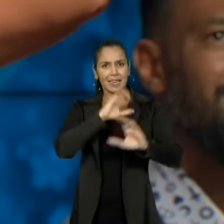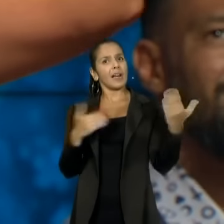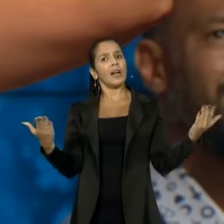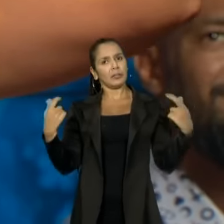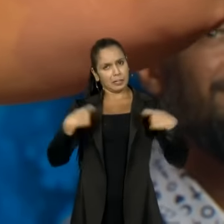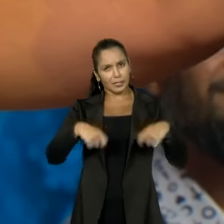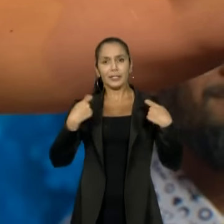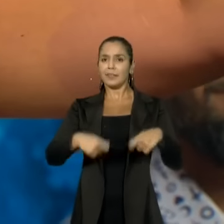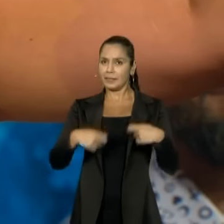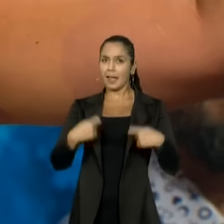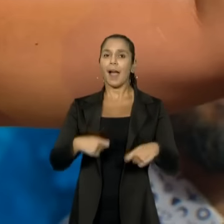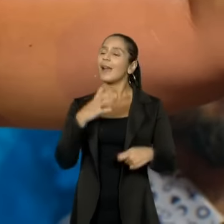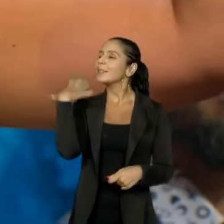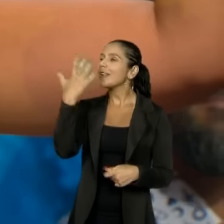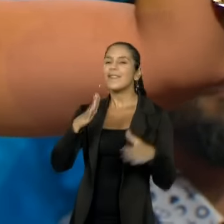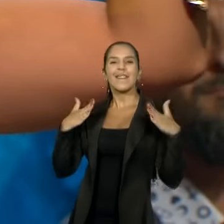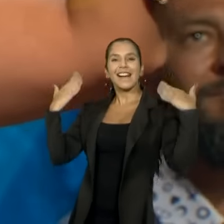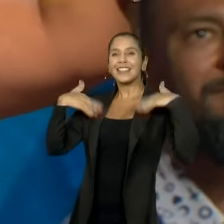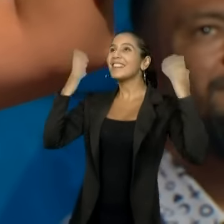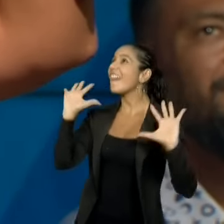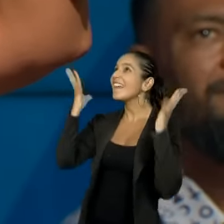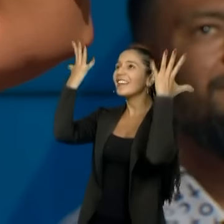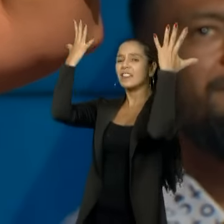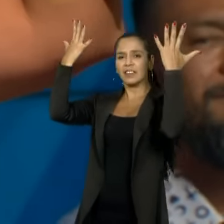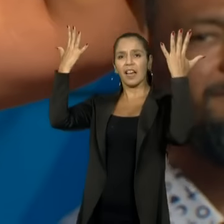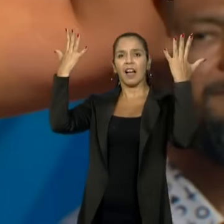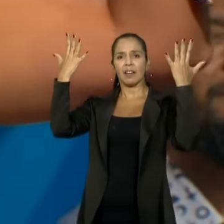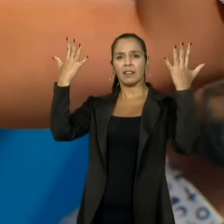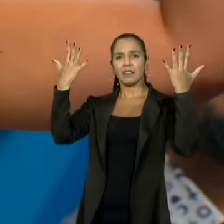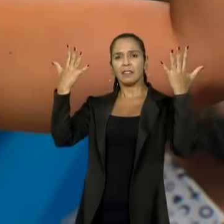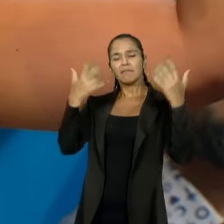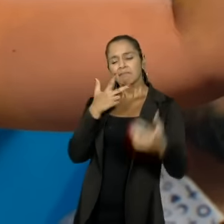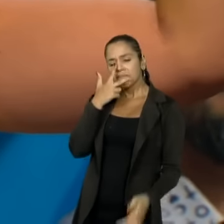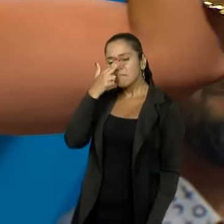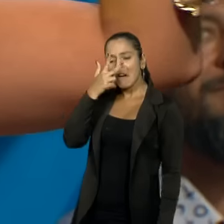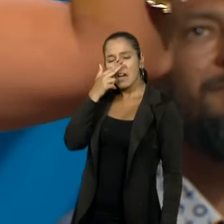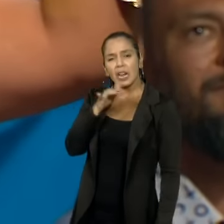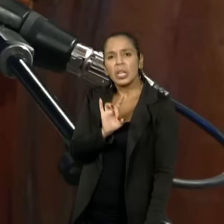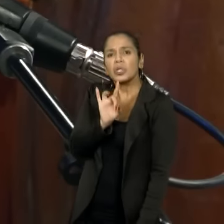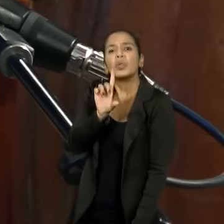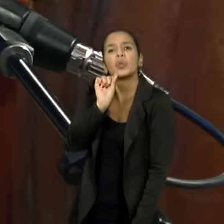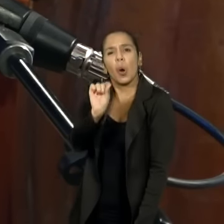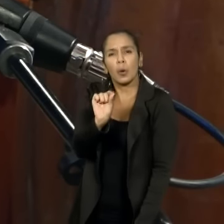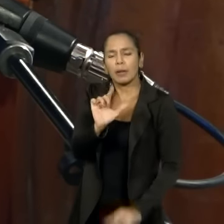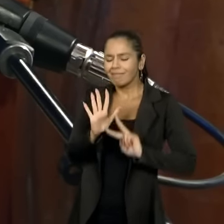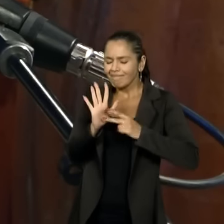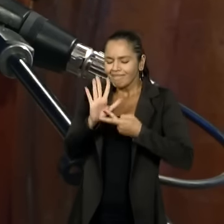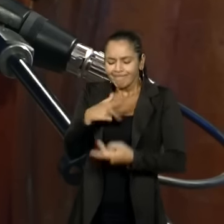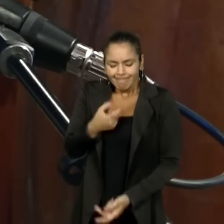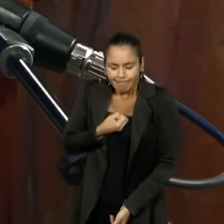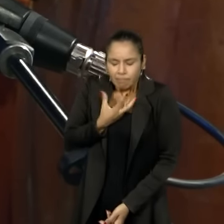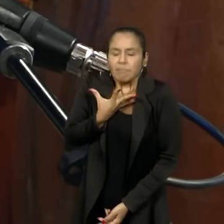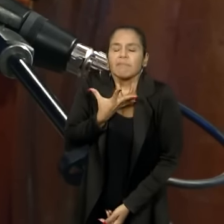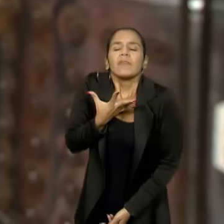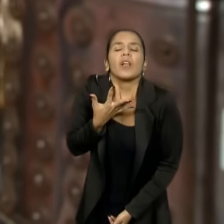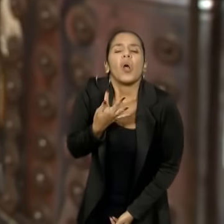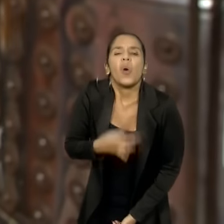Esse canto que devia ser um canto de alegria, soa apenas como soluçar de